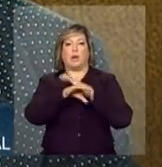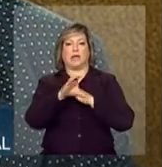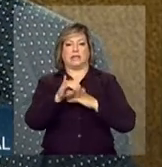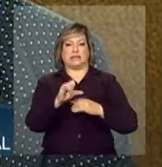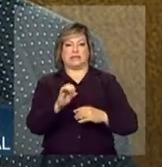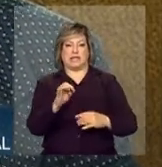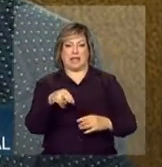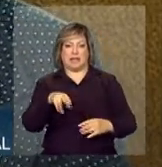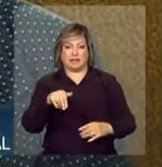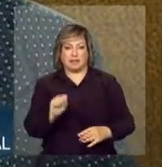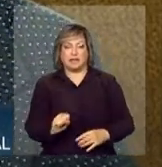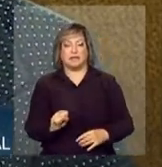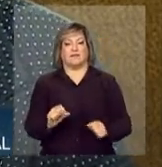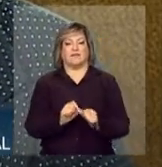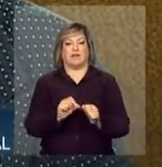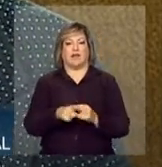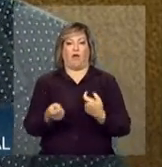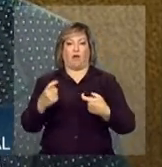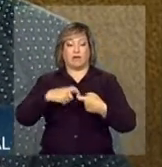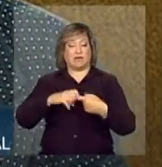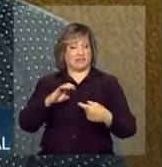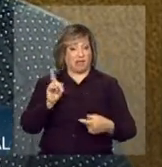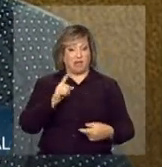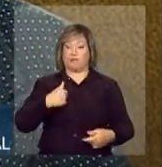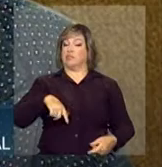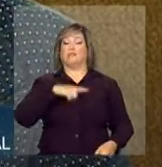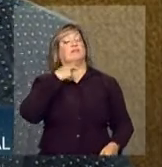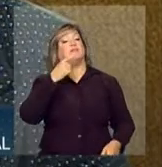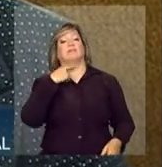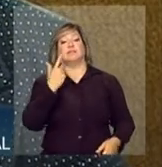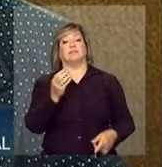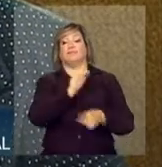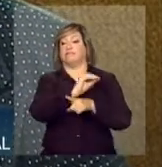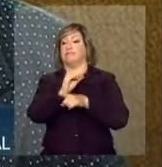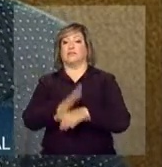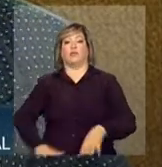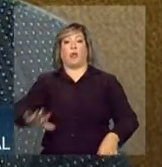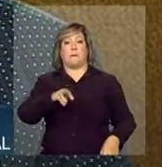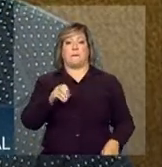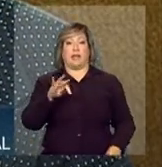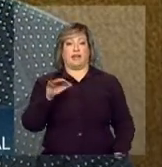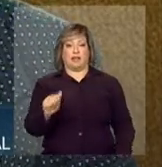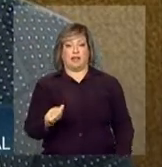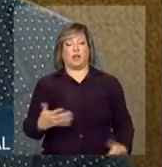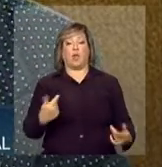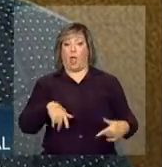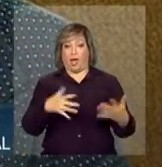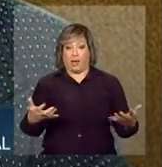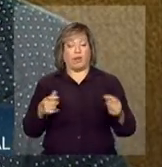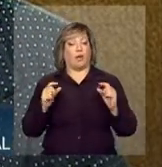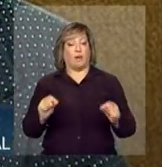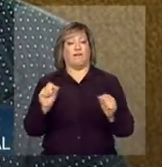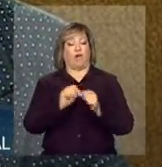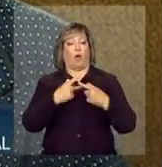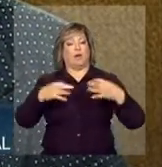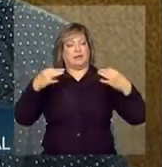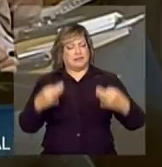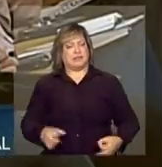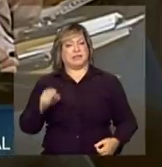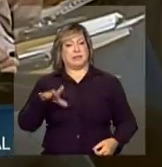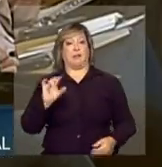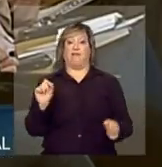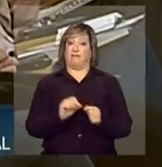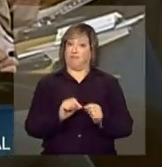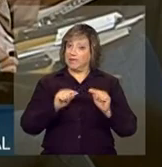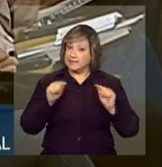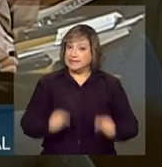os nossos convênios, senão nós não vamos dar conta de atingir nossa meta. E o que nós queremos é fazer as coisas certas, sim, mas